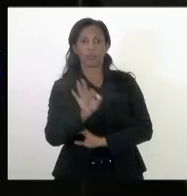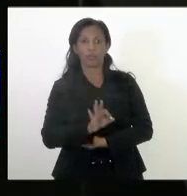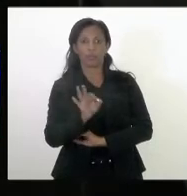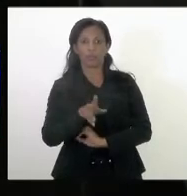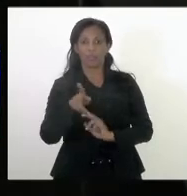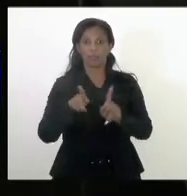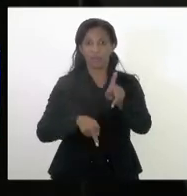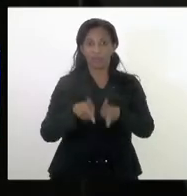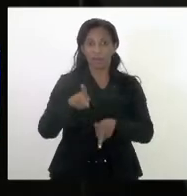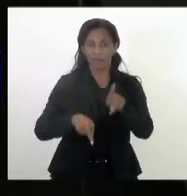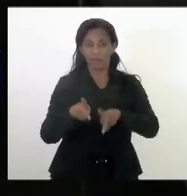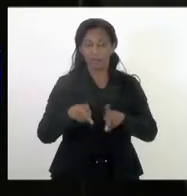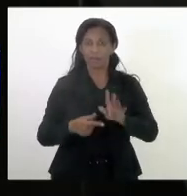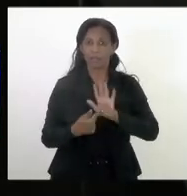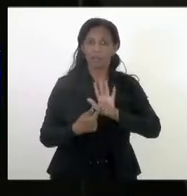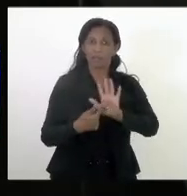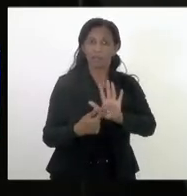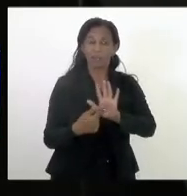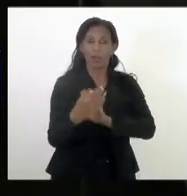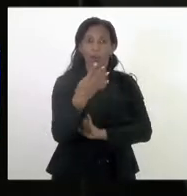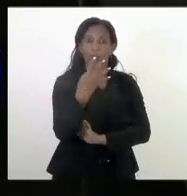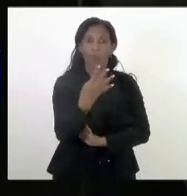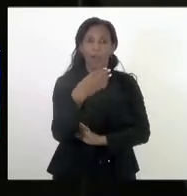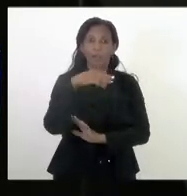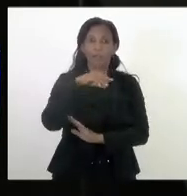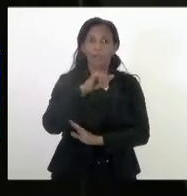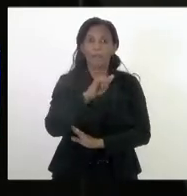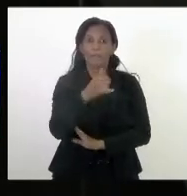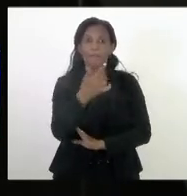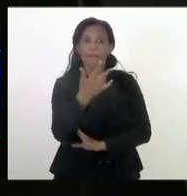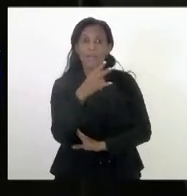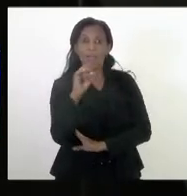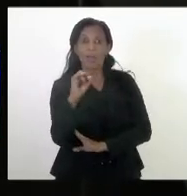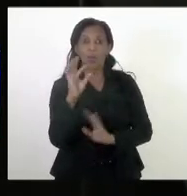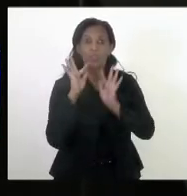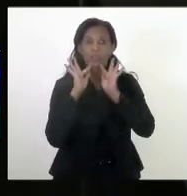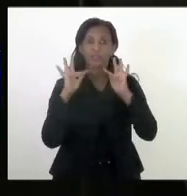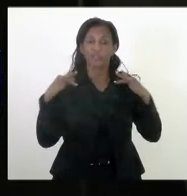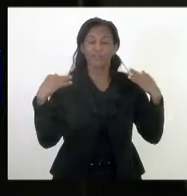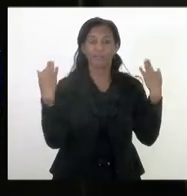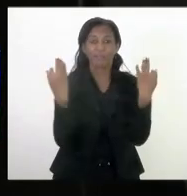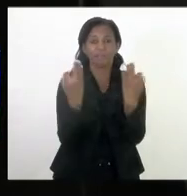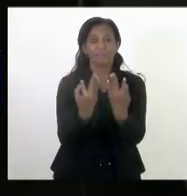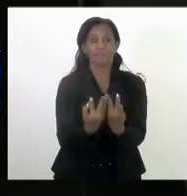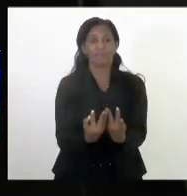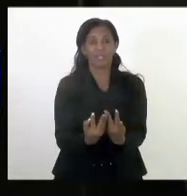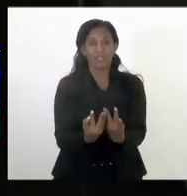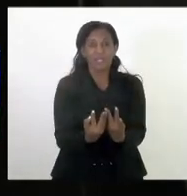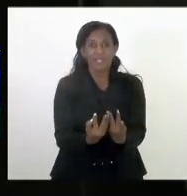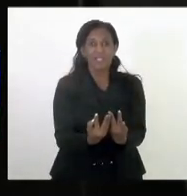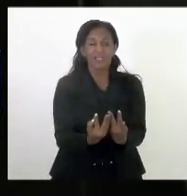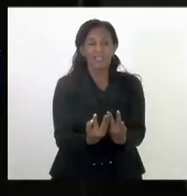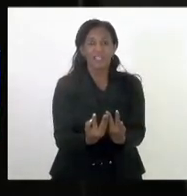quer dizer que 4 milhões e 900 mil famílias